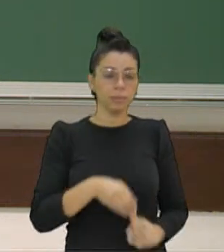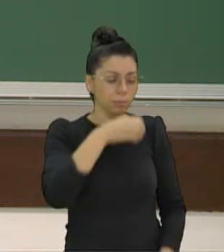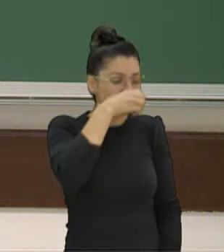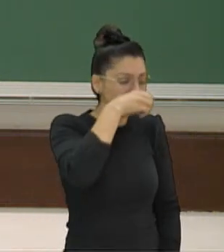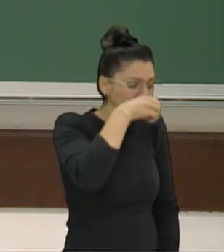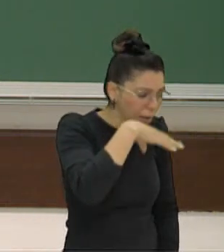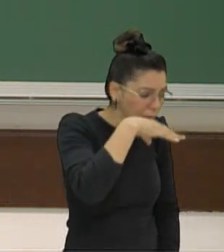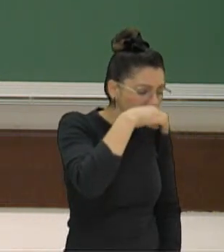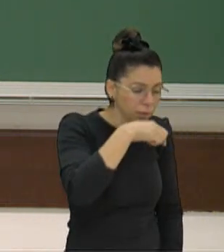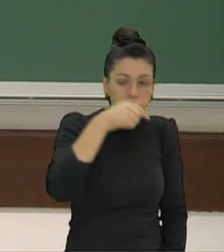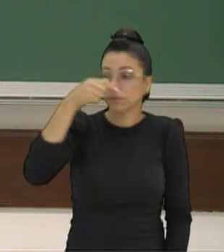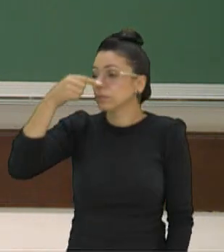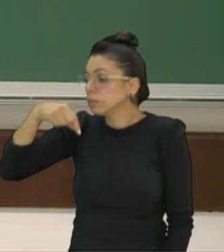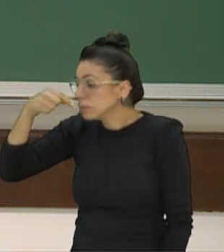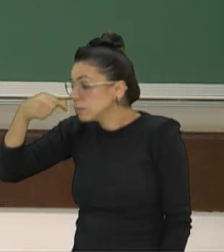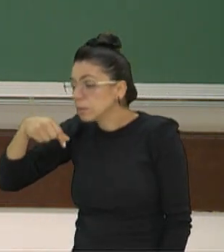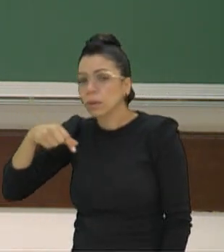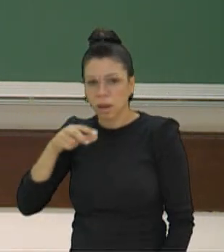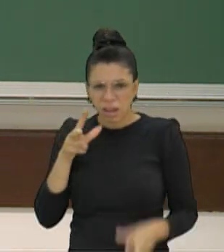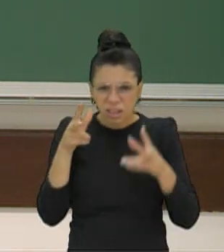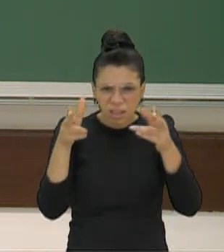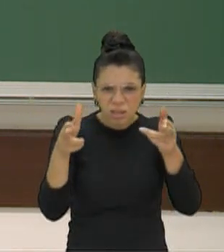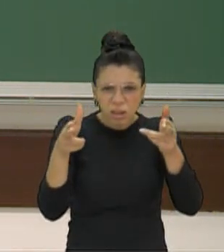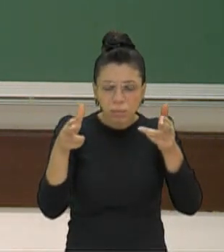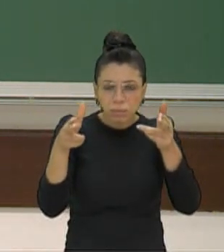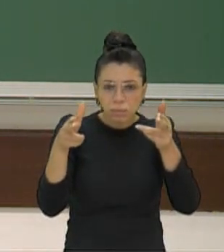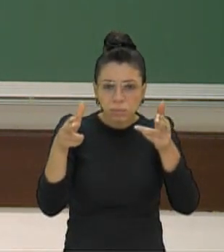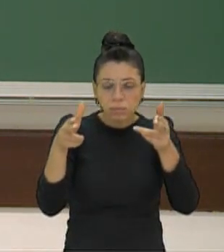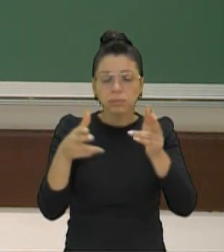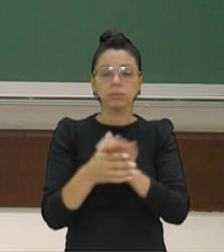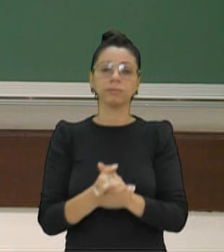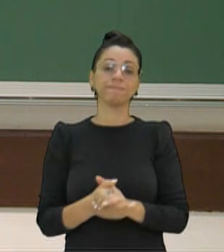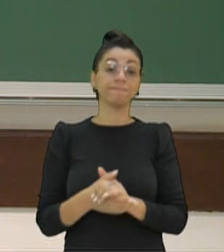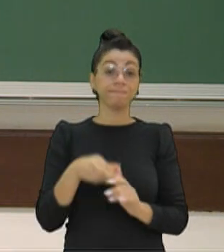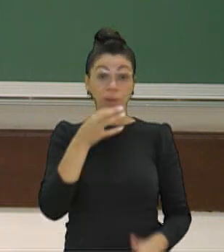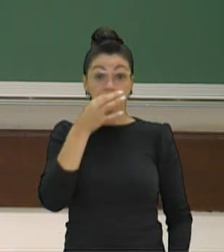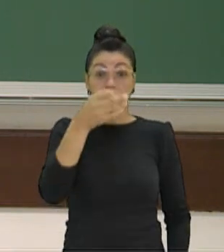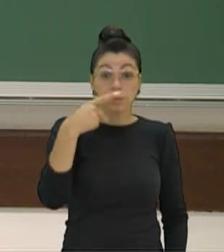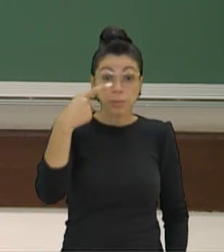resfriado é a mesma coisa? Será? O que você acha?